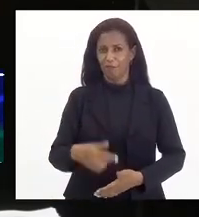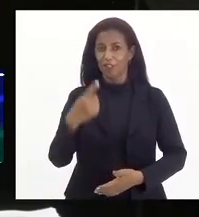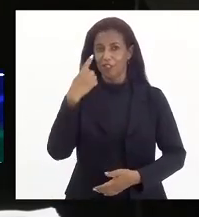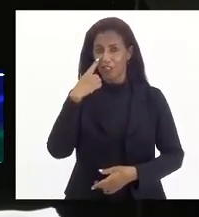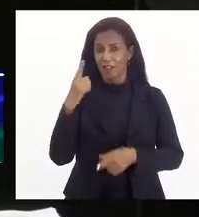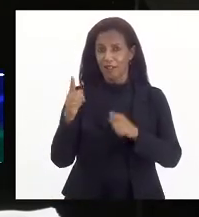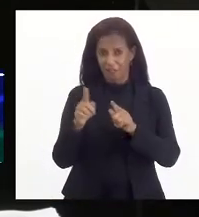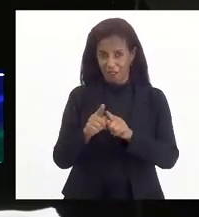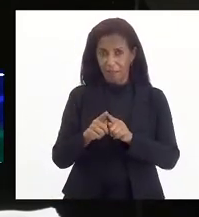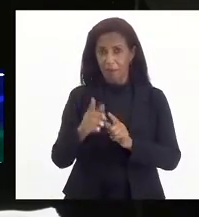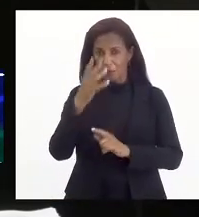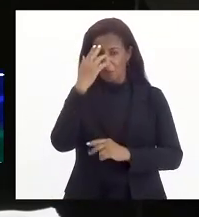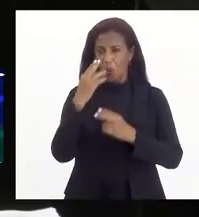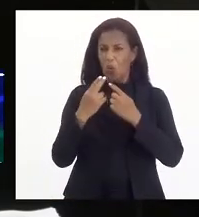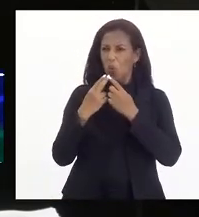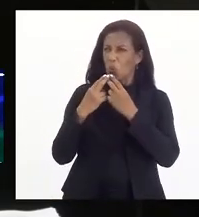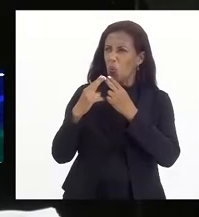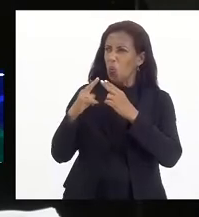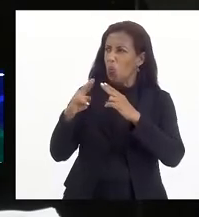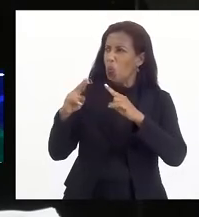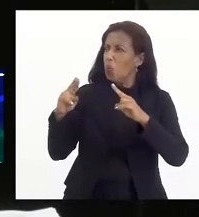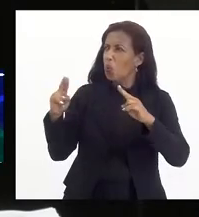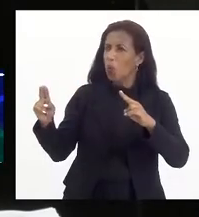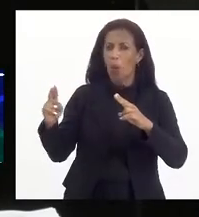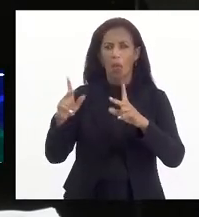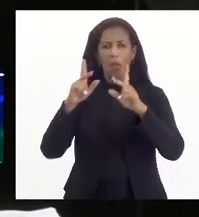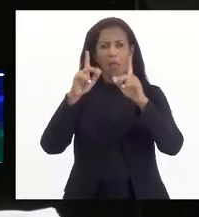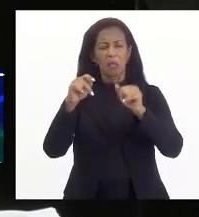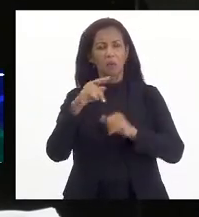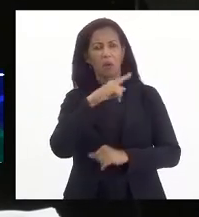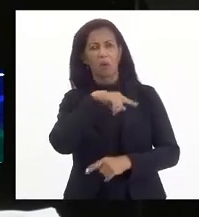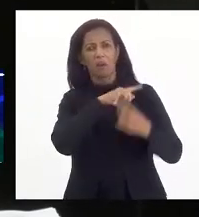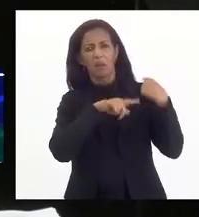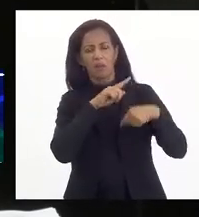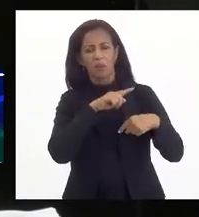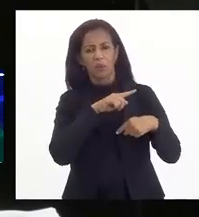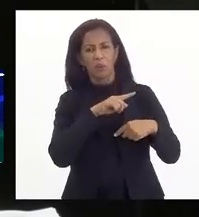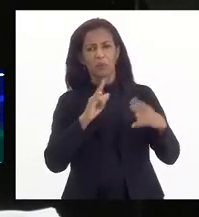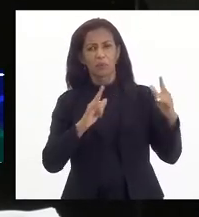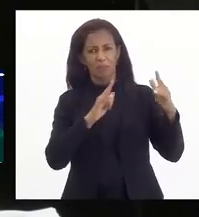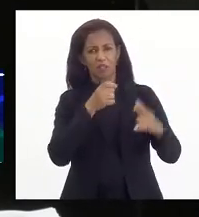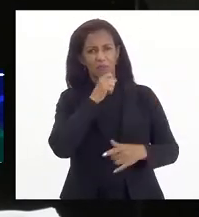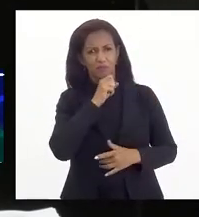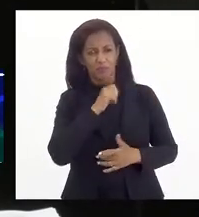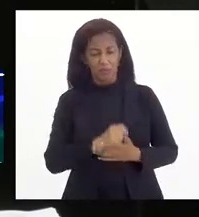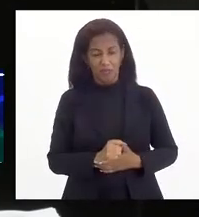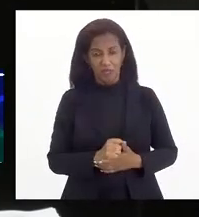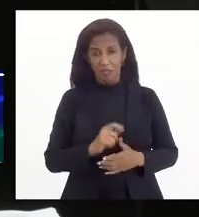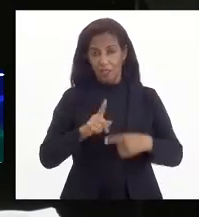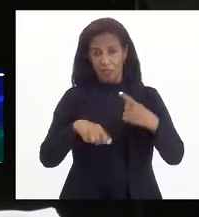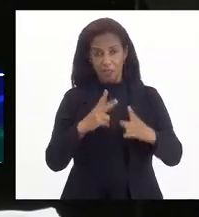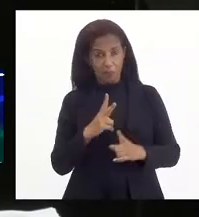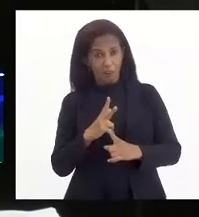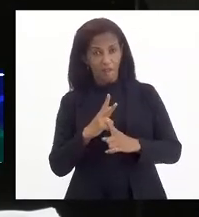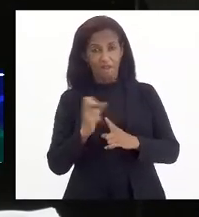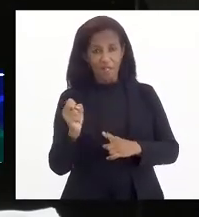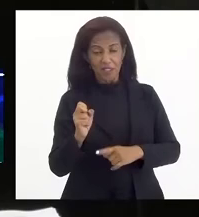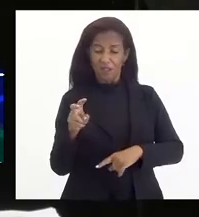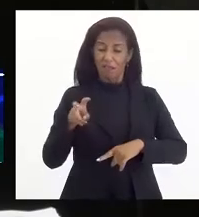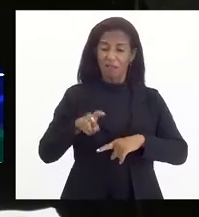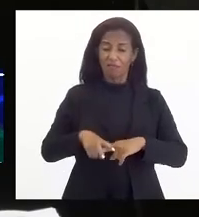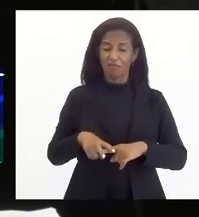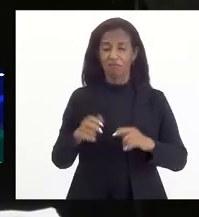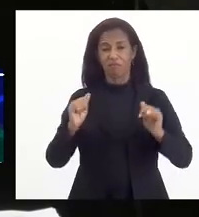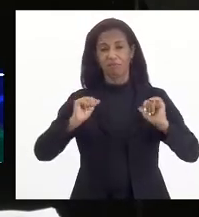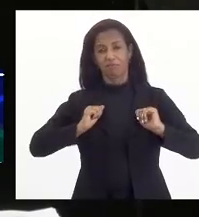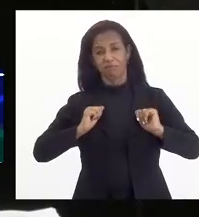Deputado serem vaiados aqui nessa casa como no prédio antigo se ele vaiado e depois de ganhar a eleição e sentarem aqui